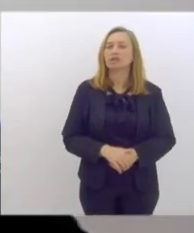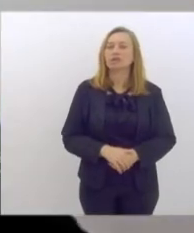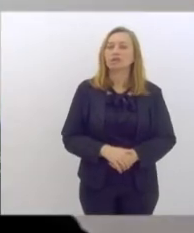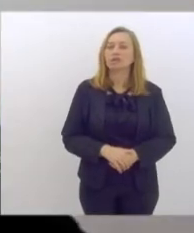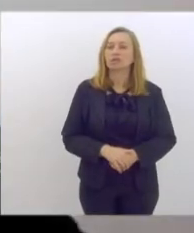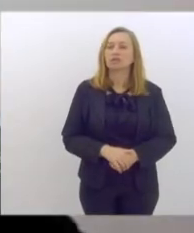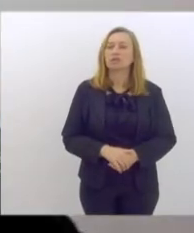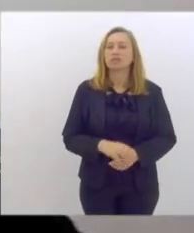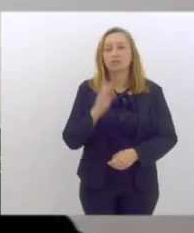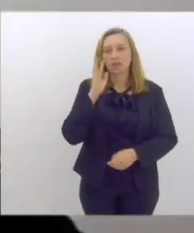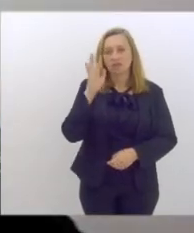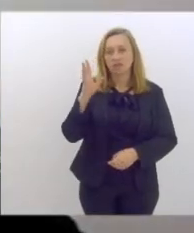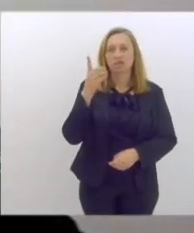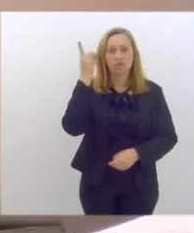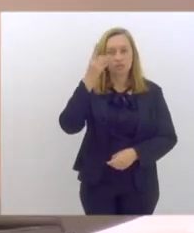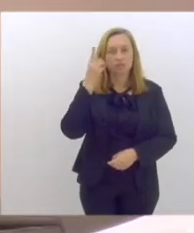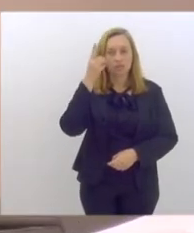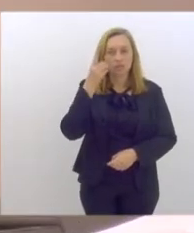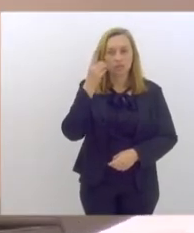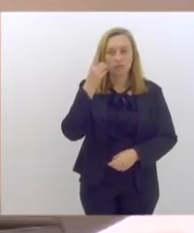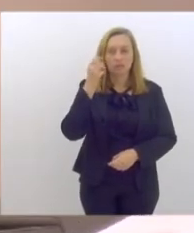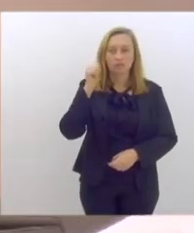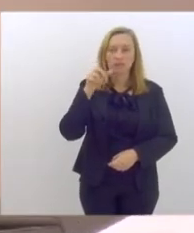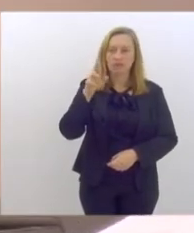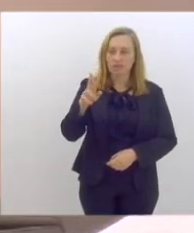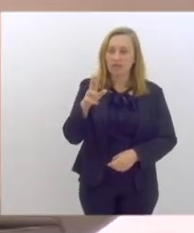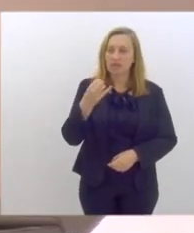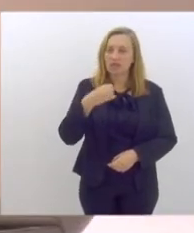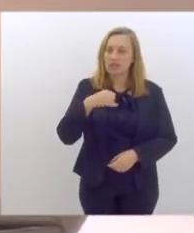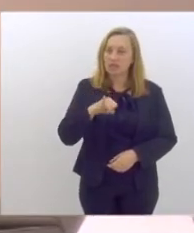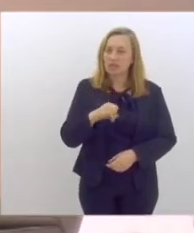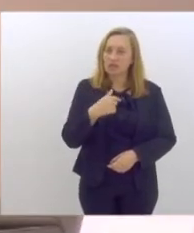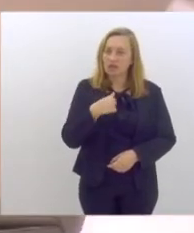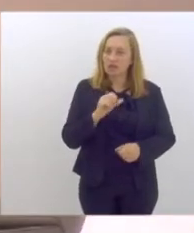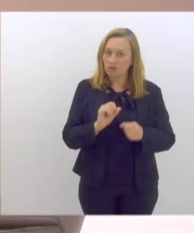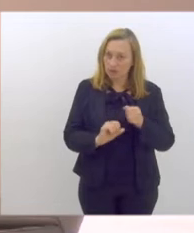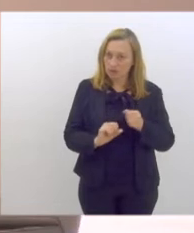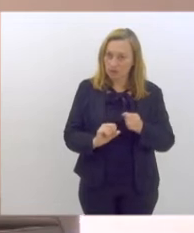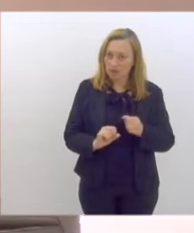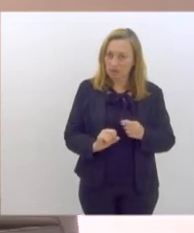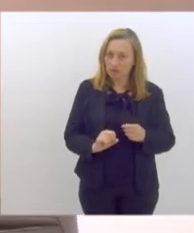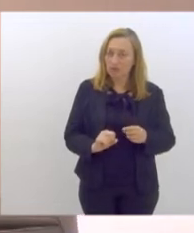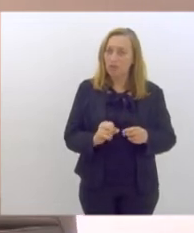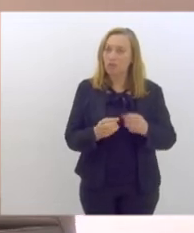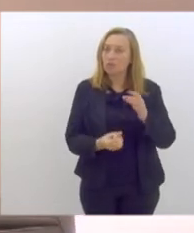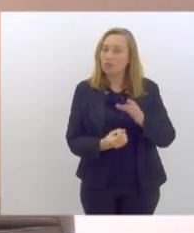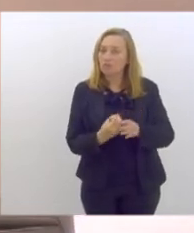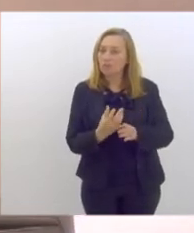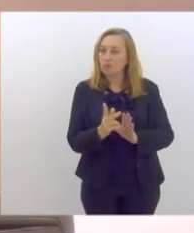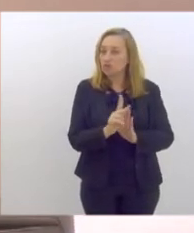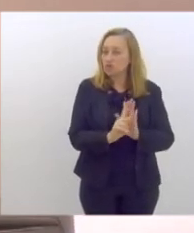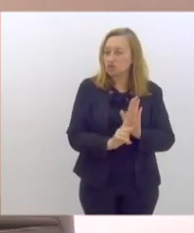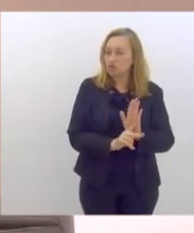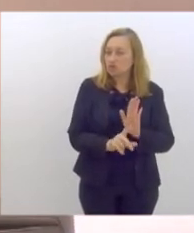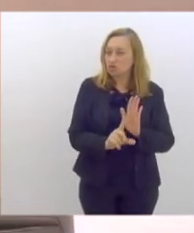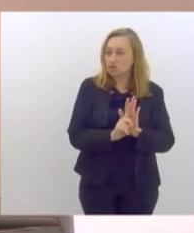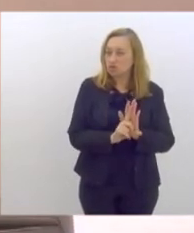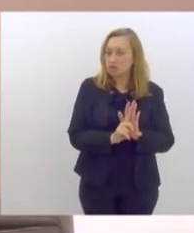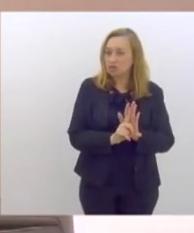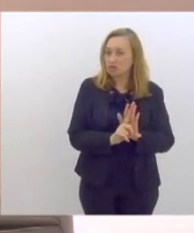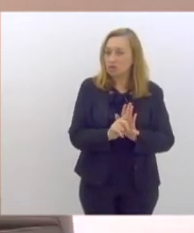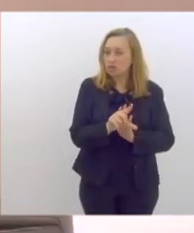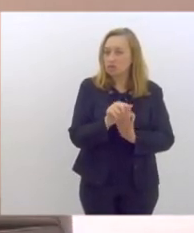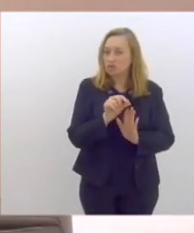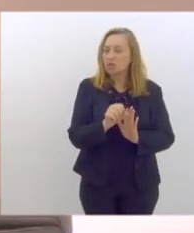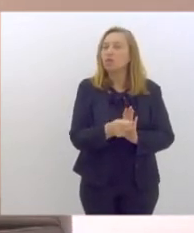resultado Rodrigo Bacelar se eu fizer aqui se eu fizesse um projeto de lei definindo